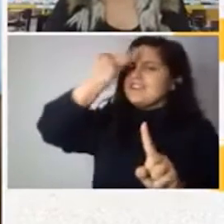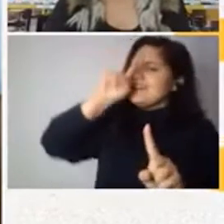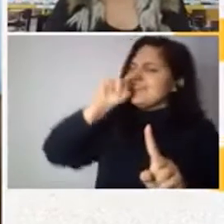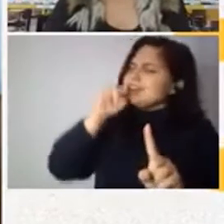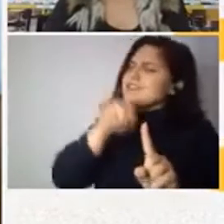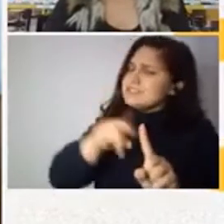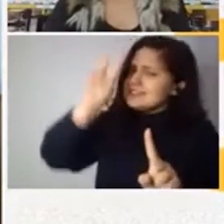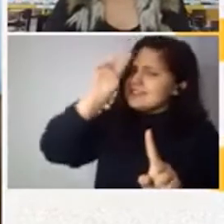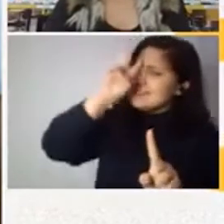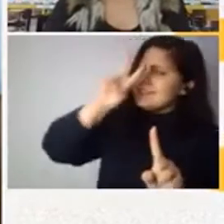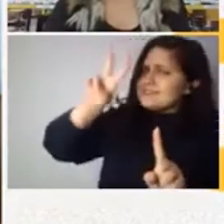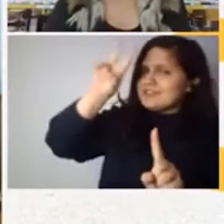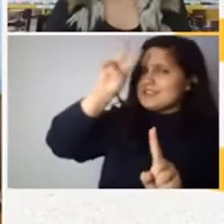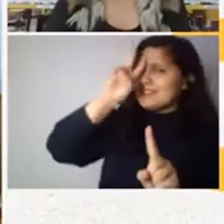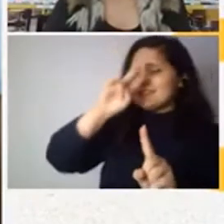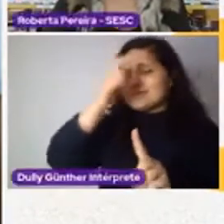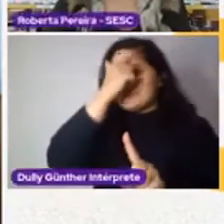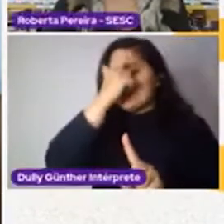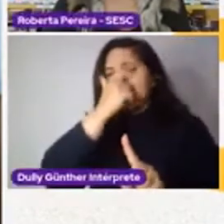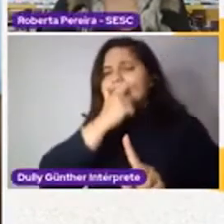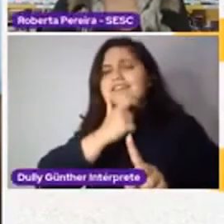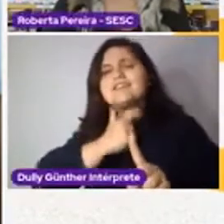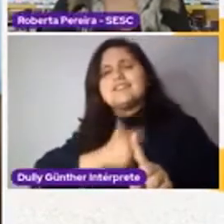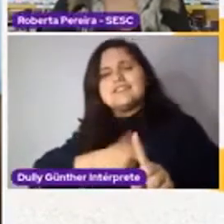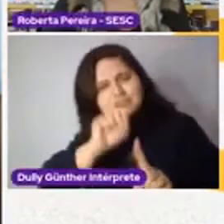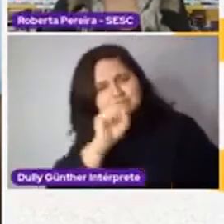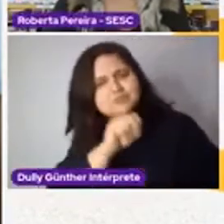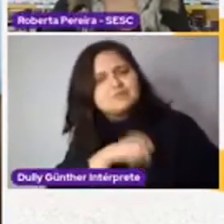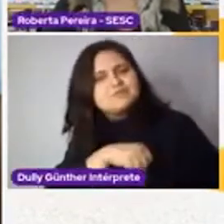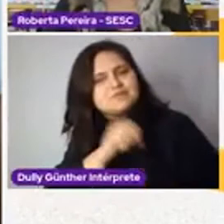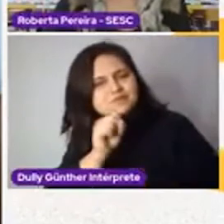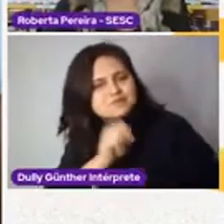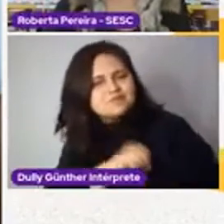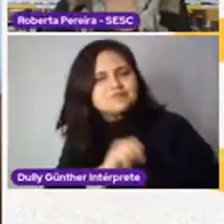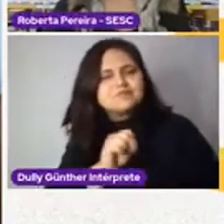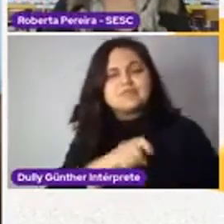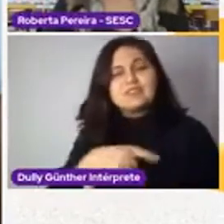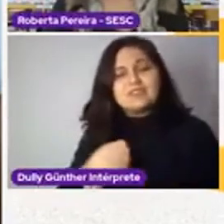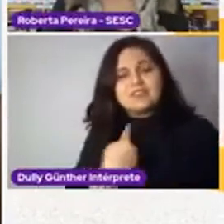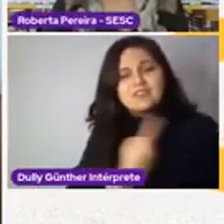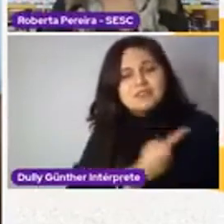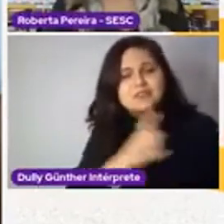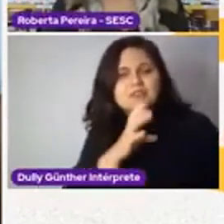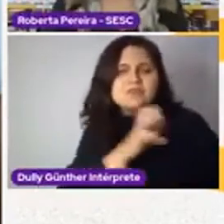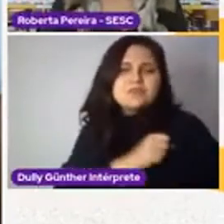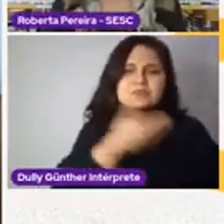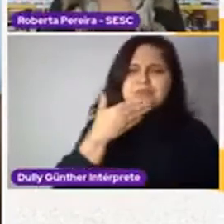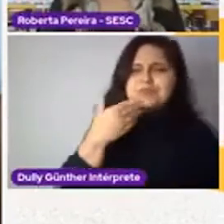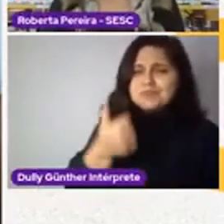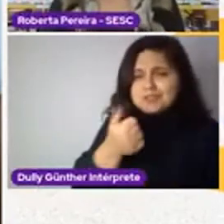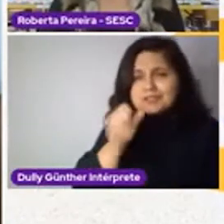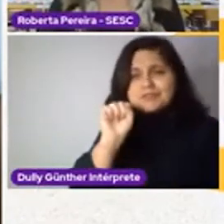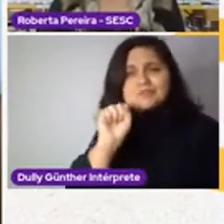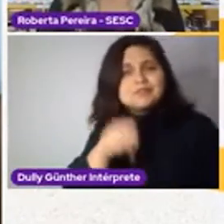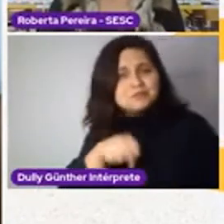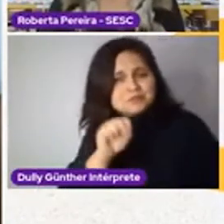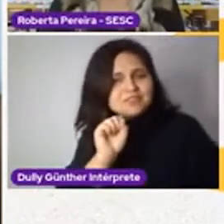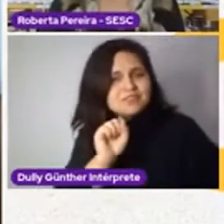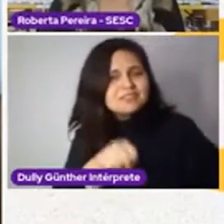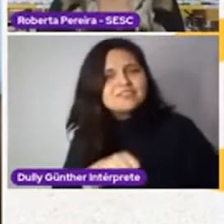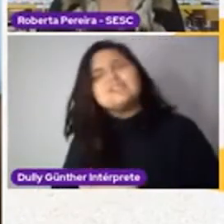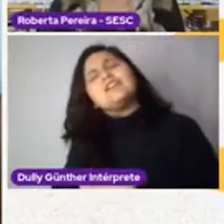lembrar, você vai lembrar de mim, que o nosso amor valeu